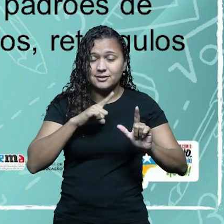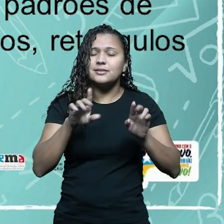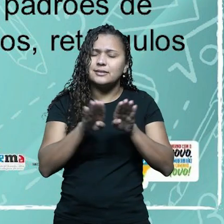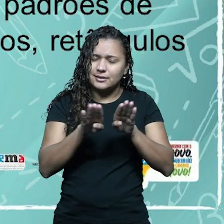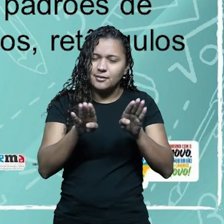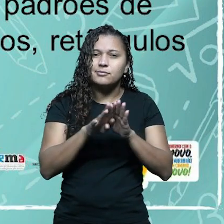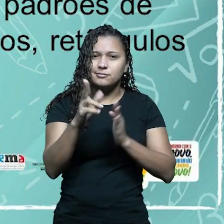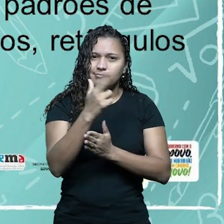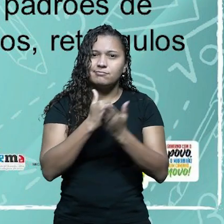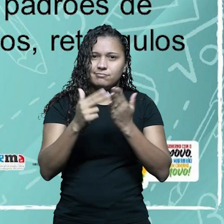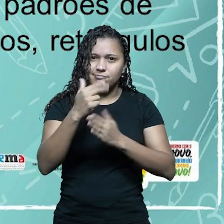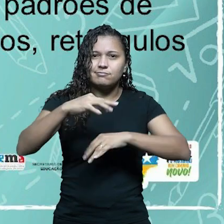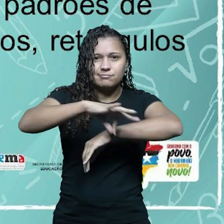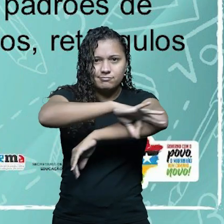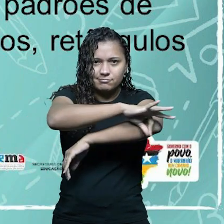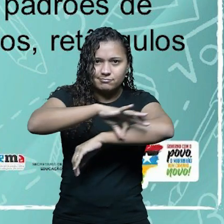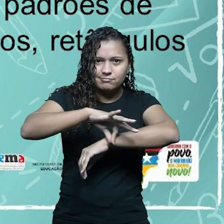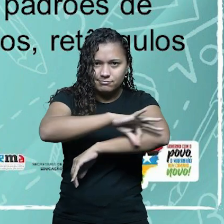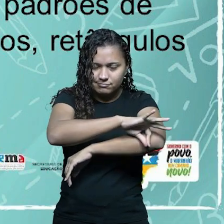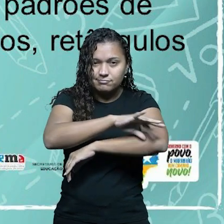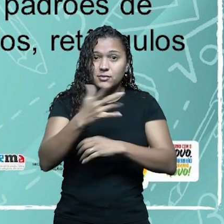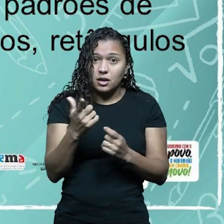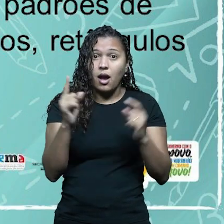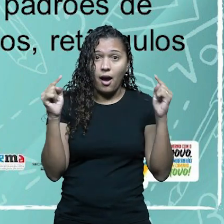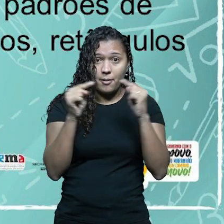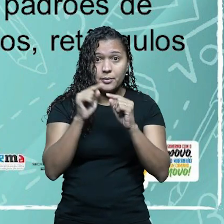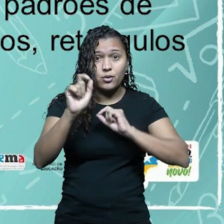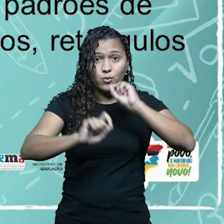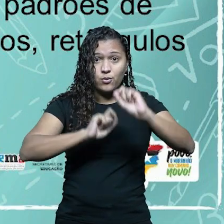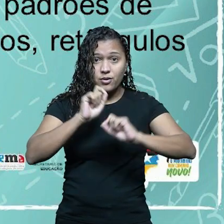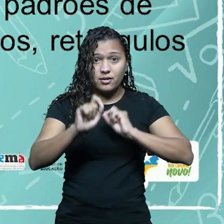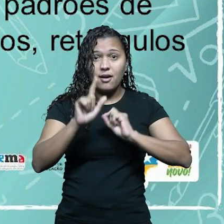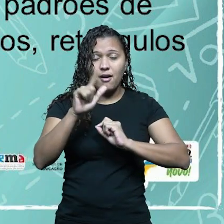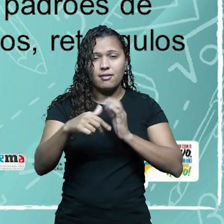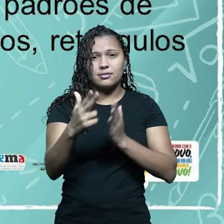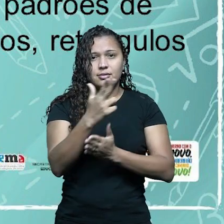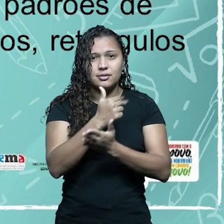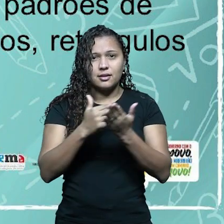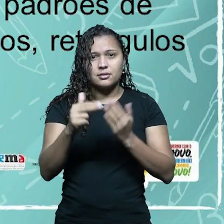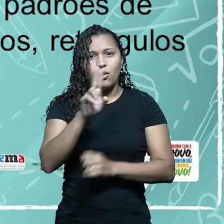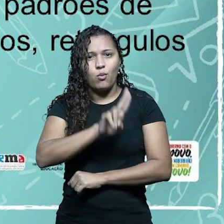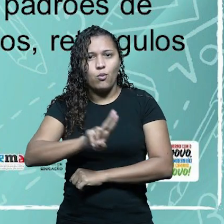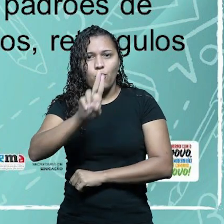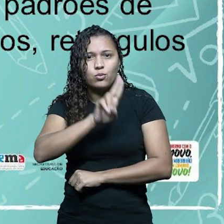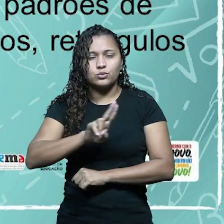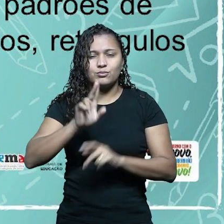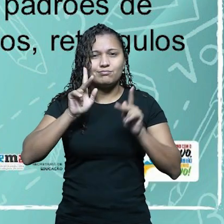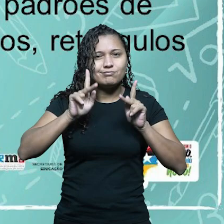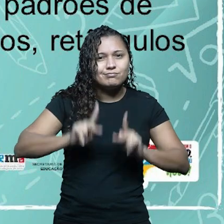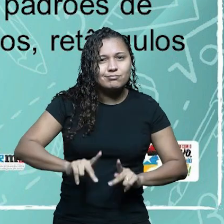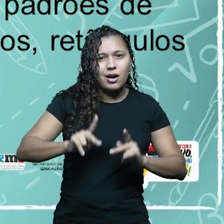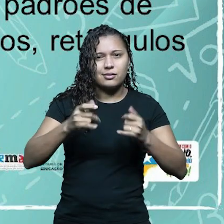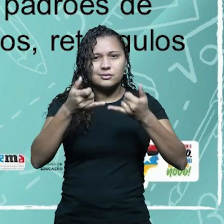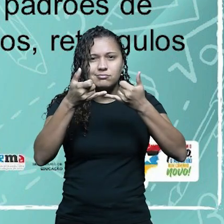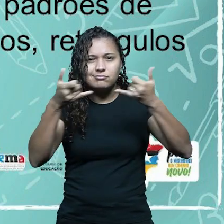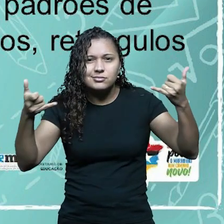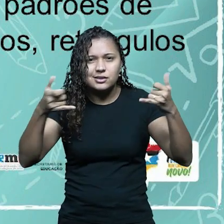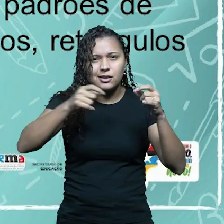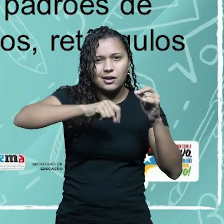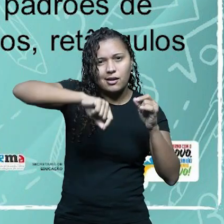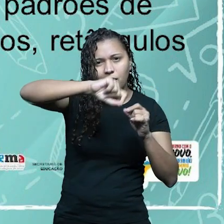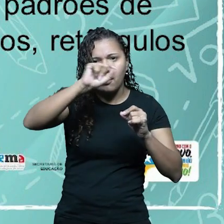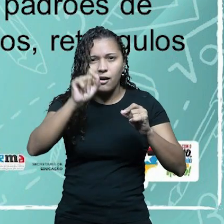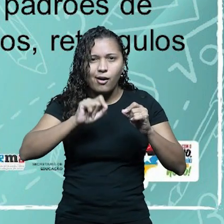arquitetura. Quando falamos de desenho arquitetônico, estamos falando essencialmente do uso de padrões, de linha, traço,